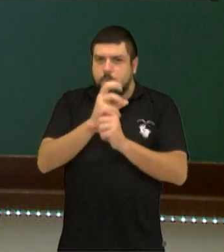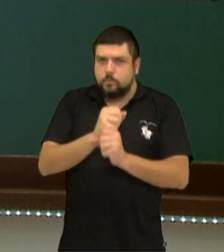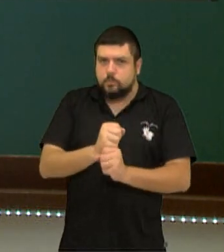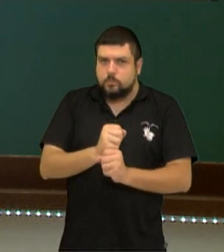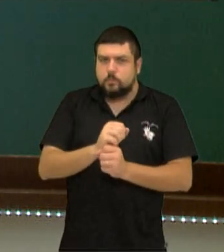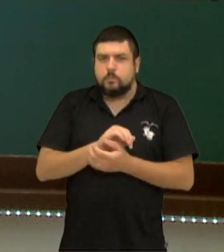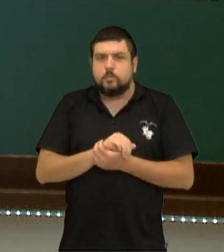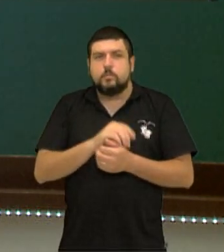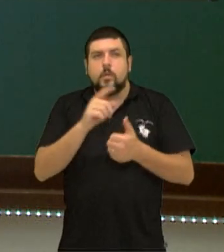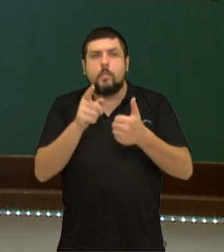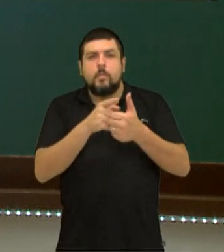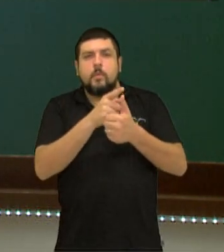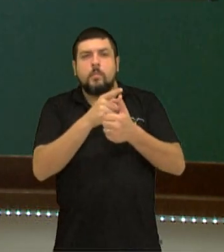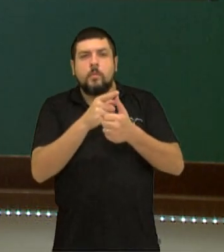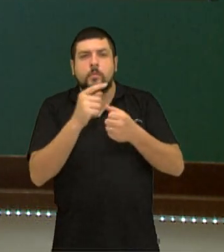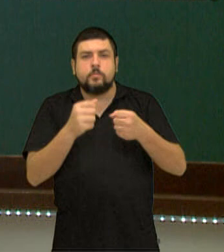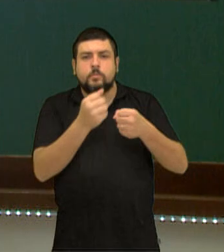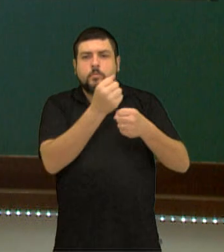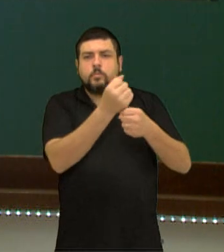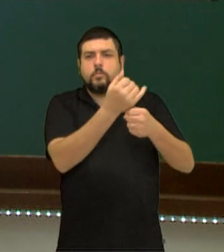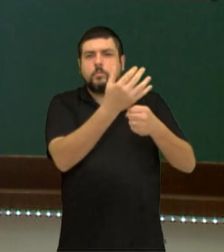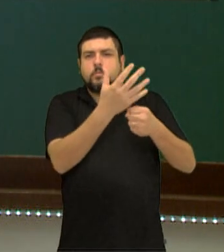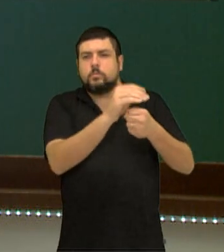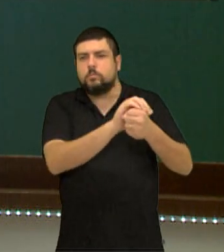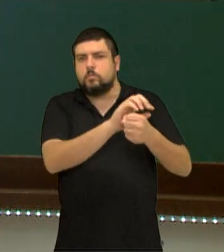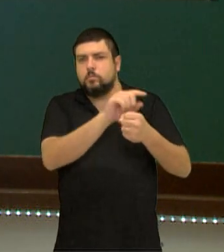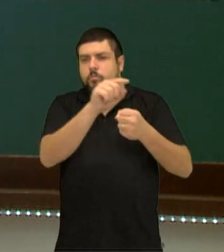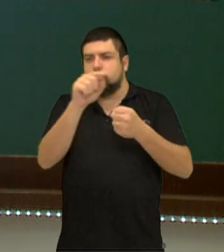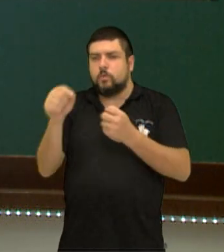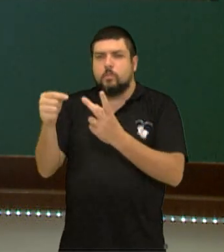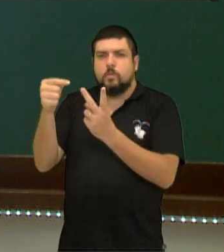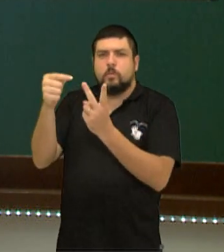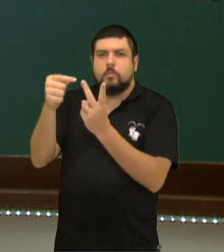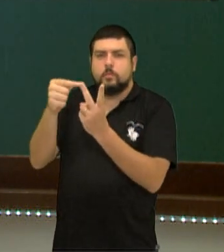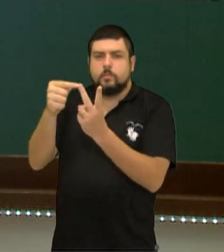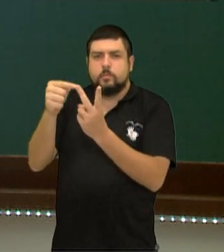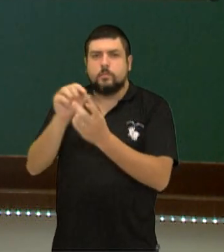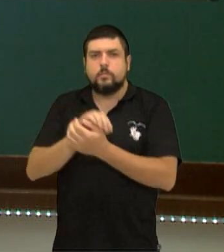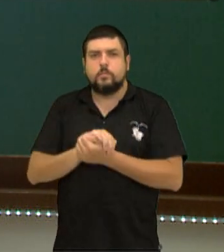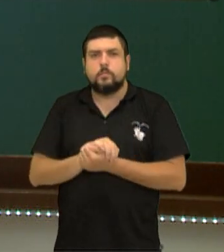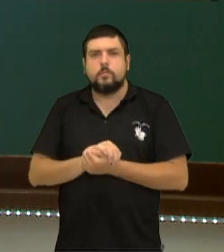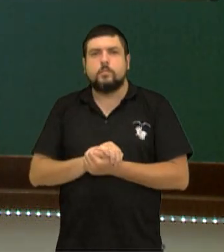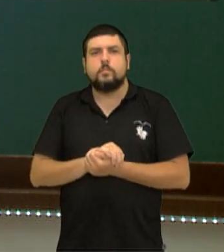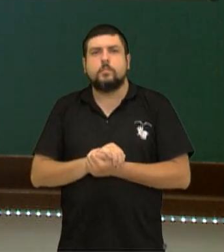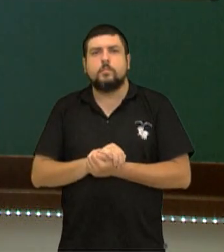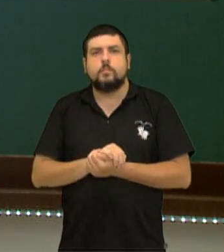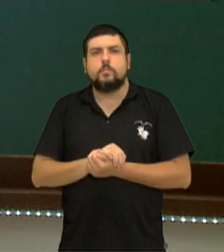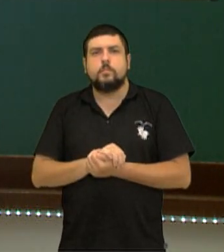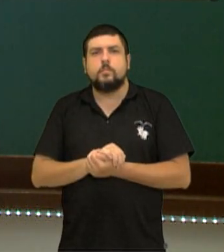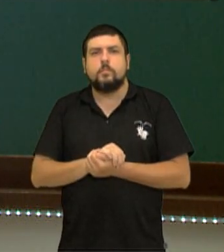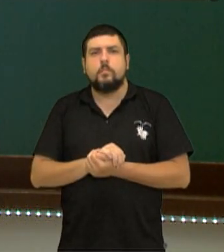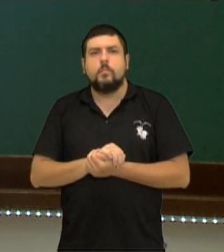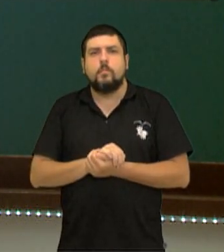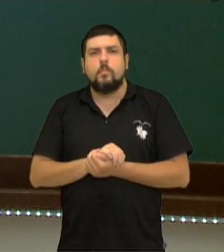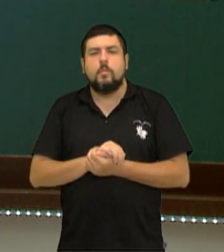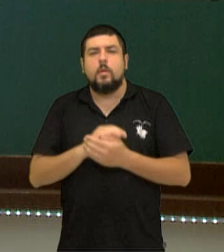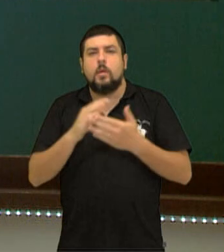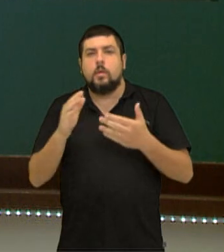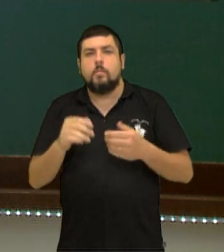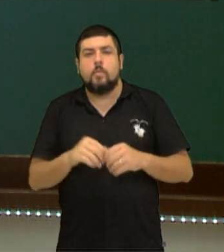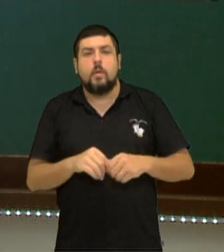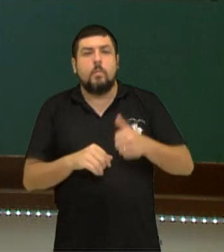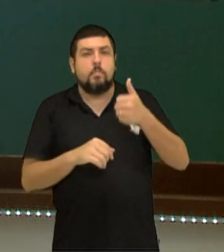raiz quadrada na ordem em que essas operações apareceram, ok? Como apareceu primeiro